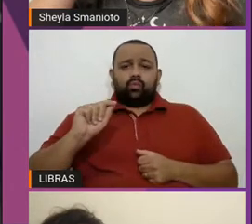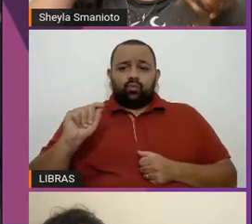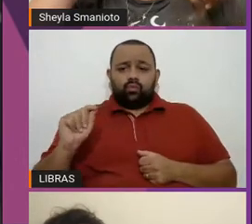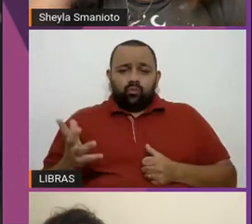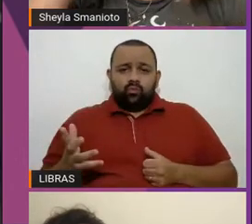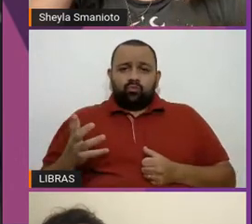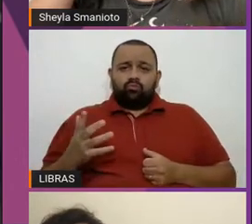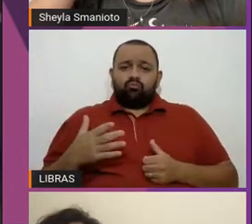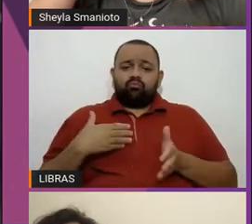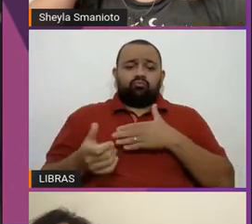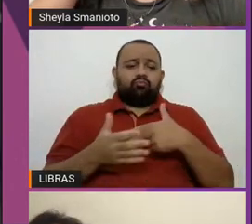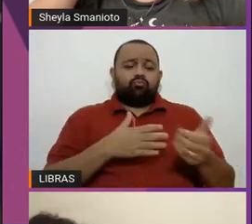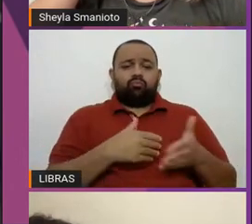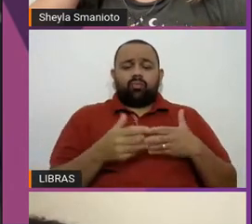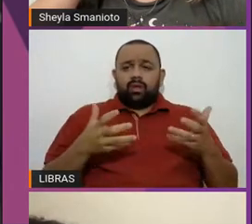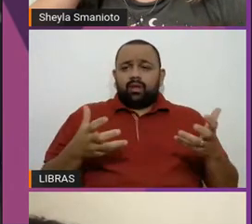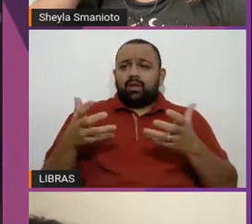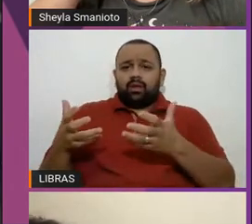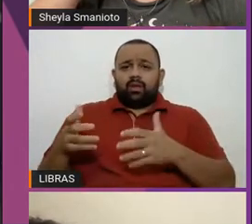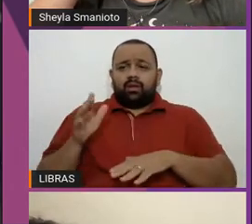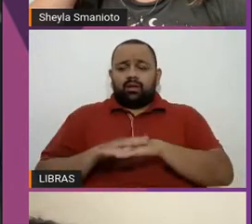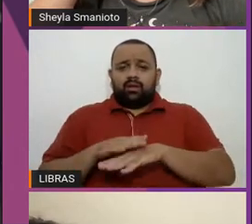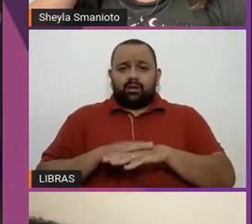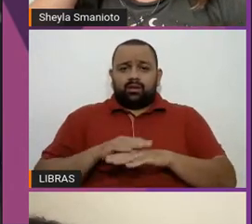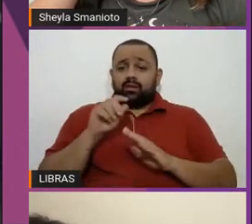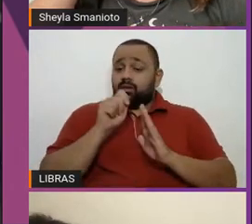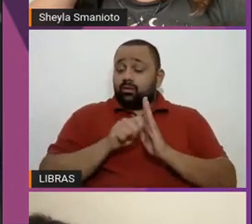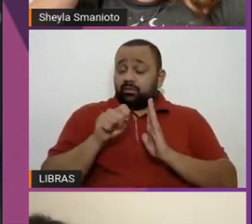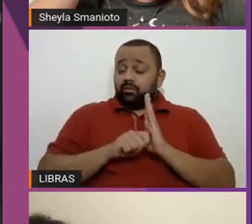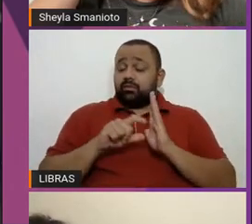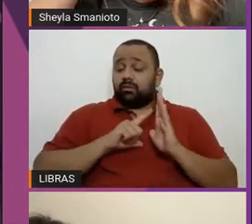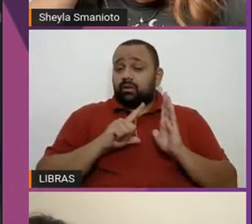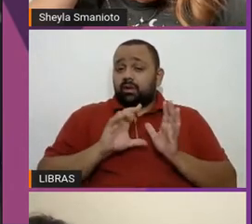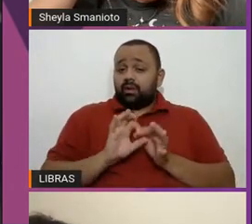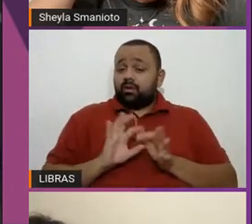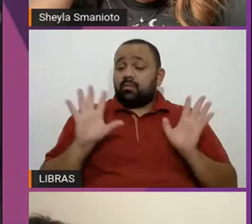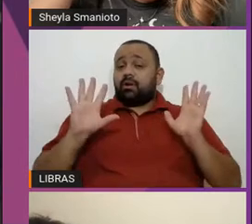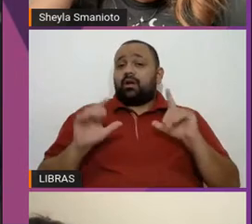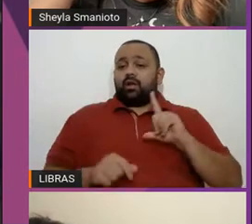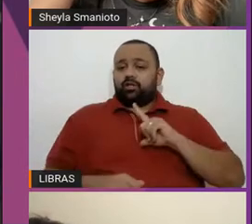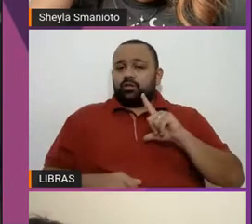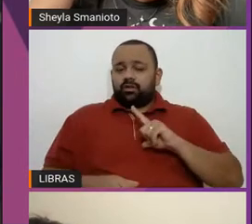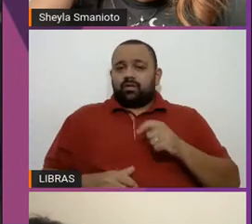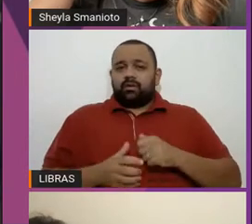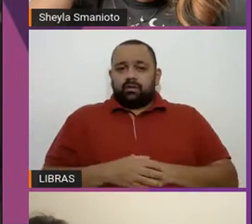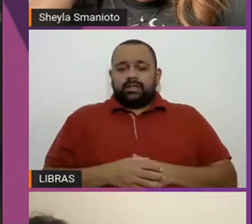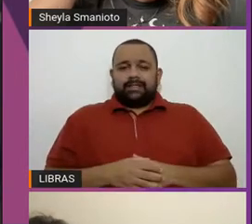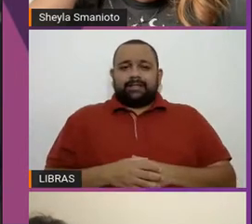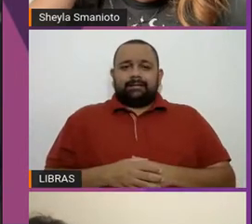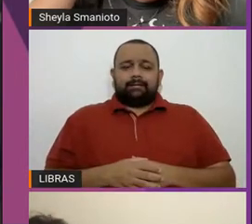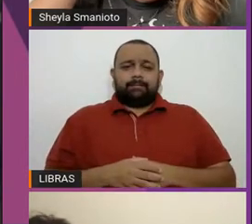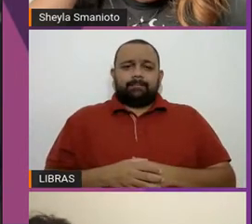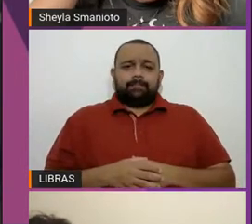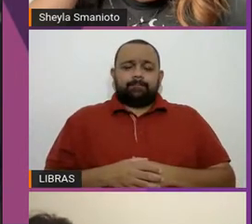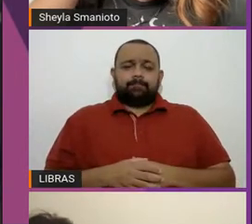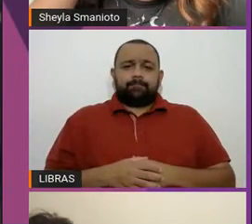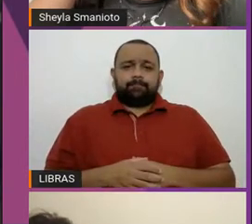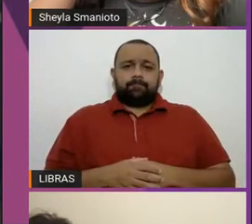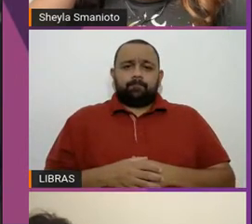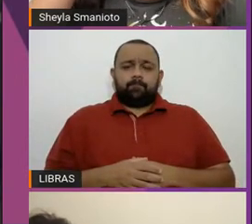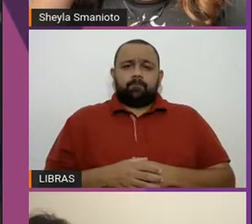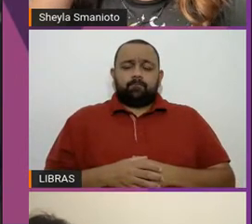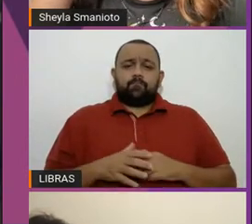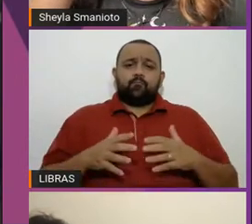logo não fizer né acho que ele tem essa liberdade bom então